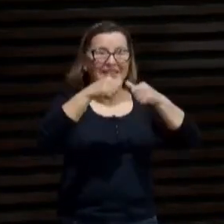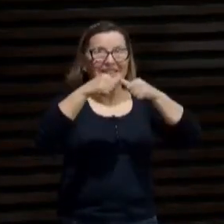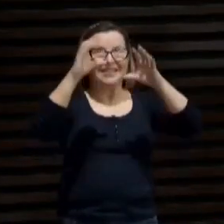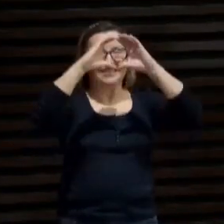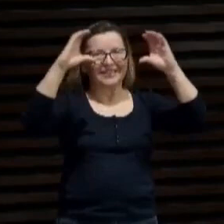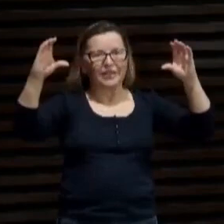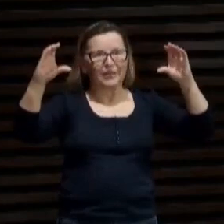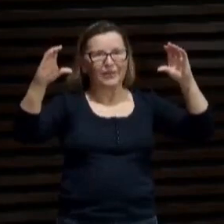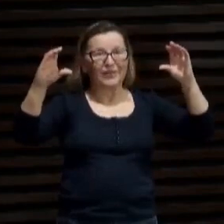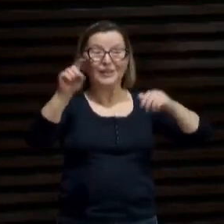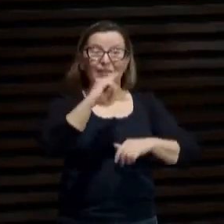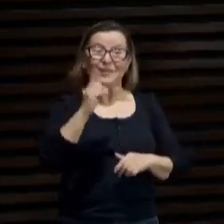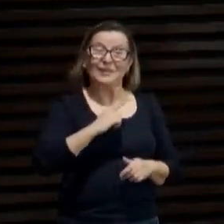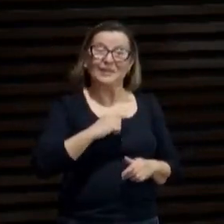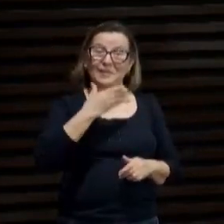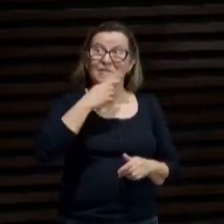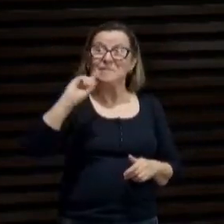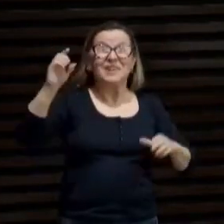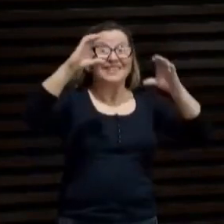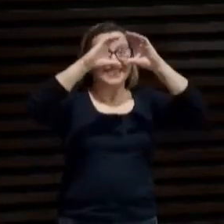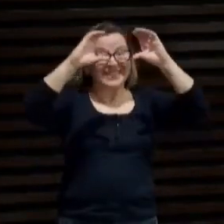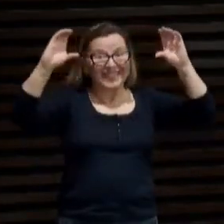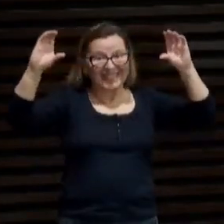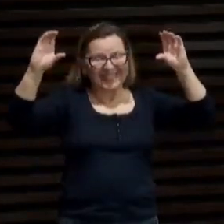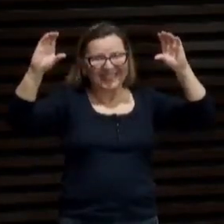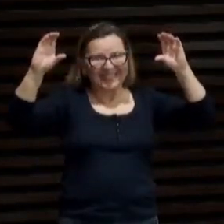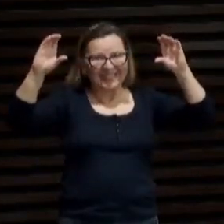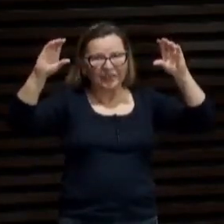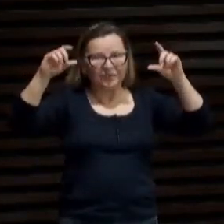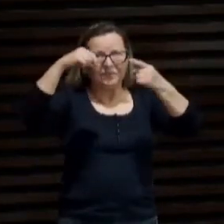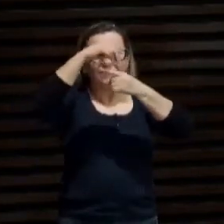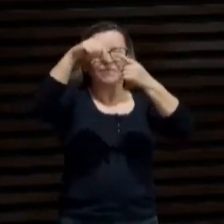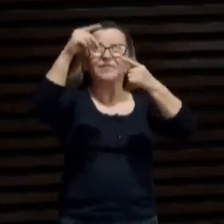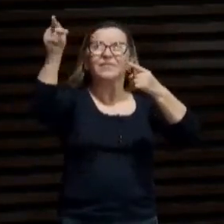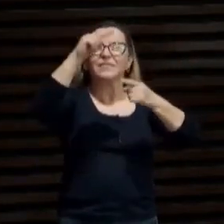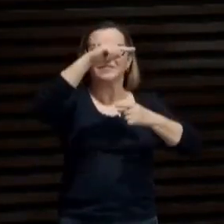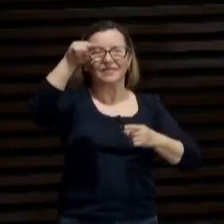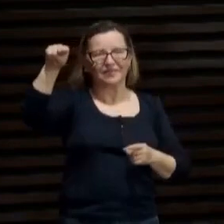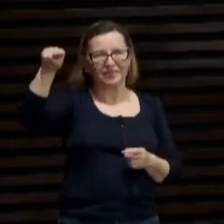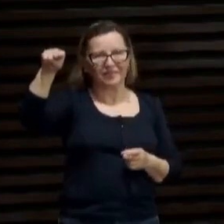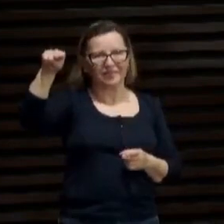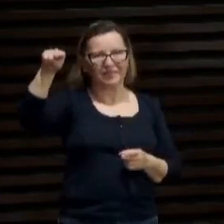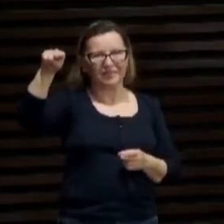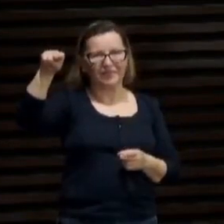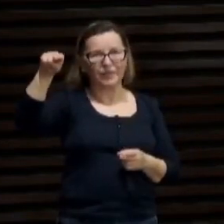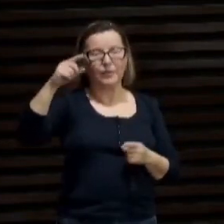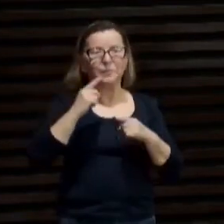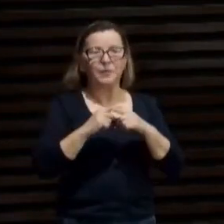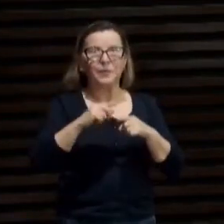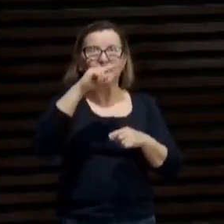Pai, lá no céu. Santificado seja o teu nome, o nome dele é